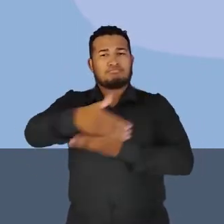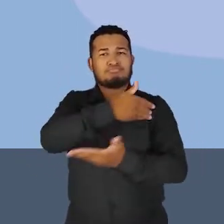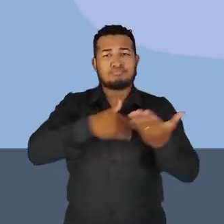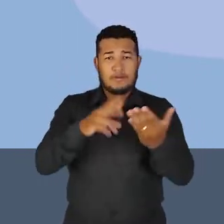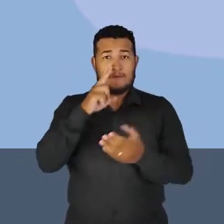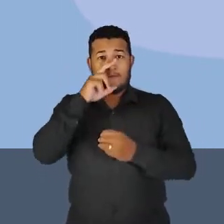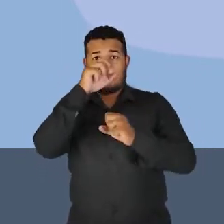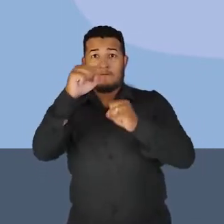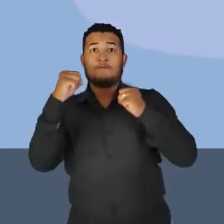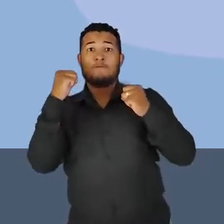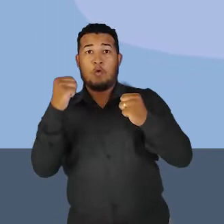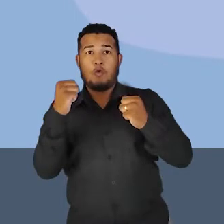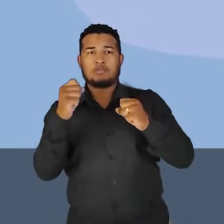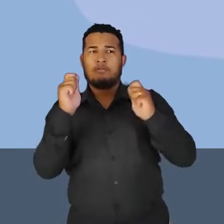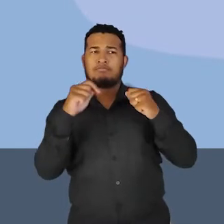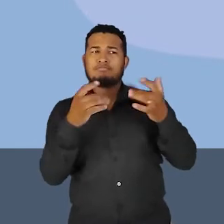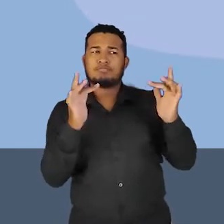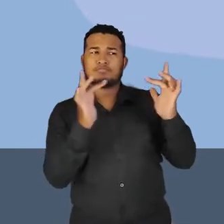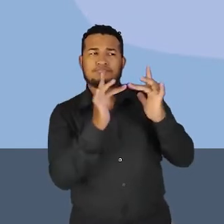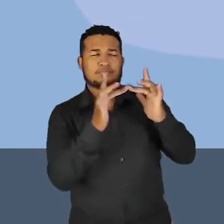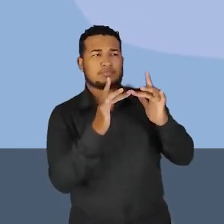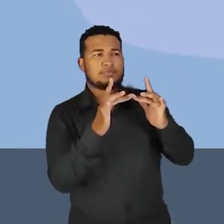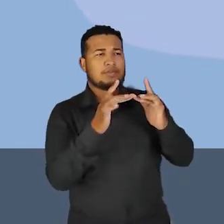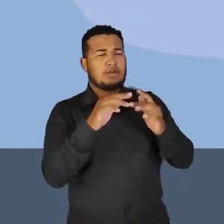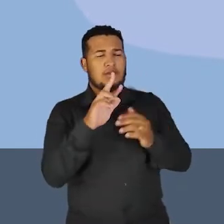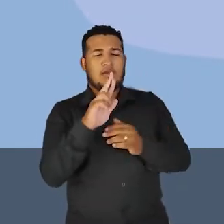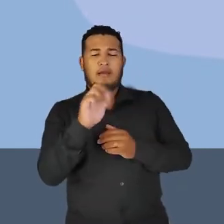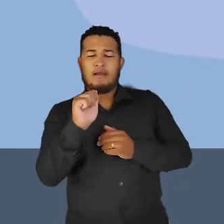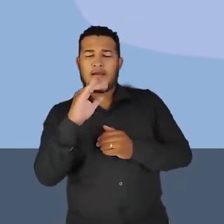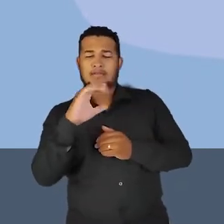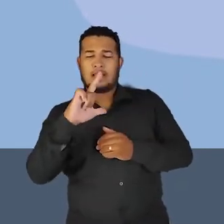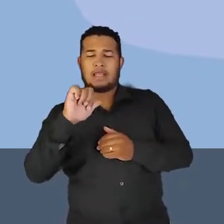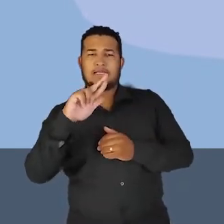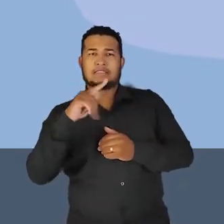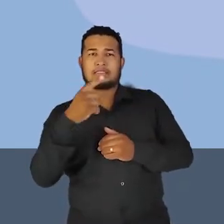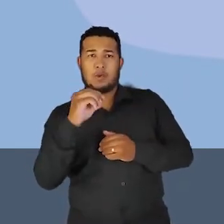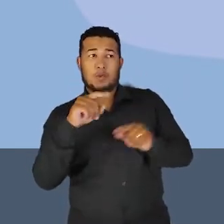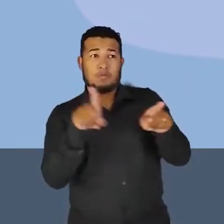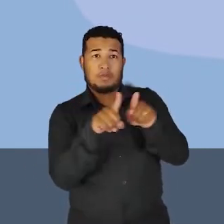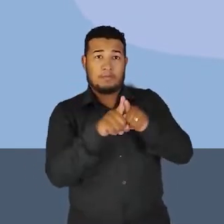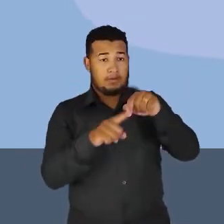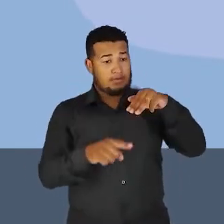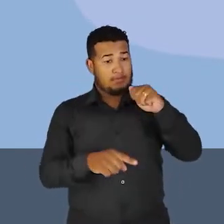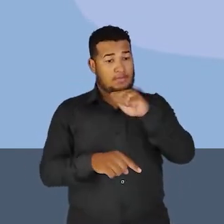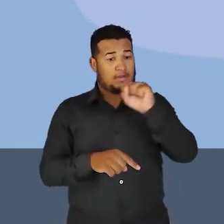se relaciona com a aceleração e também se relaciona com a massa.